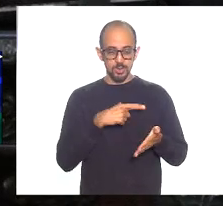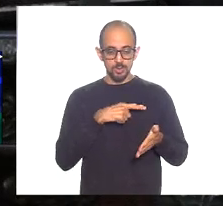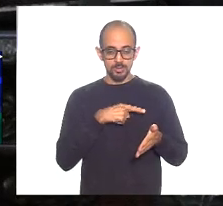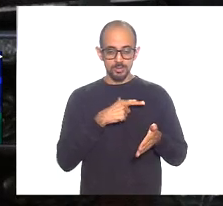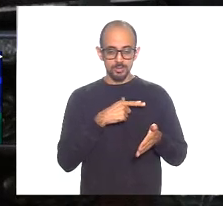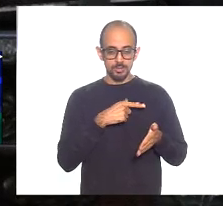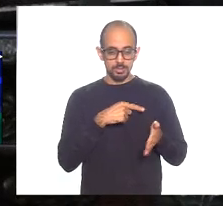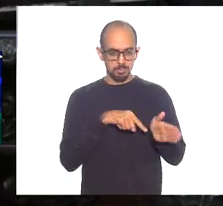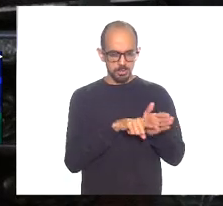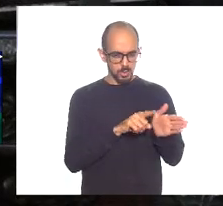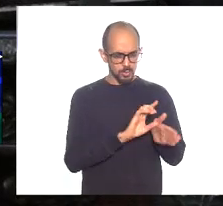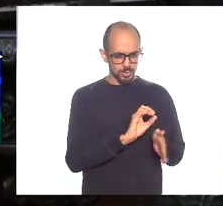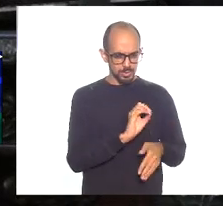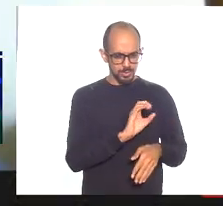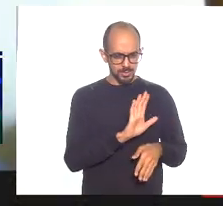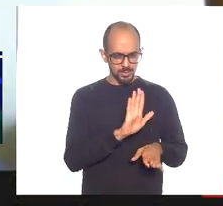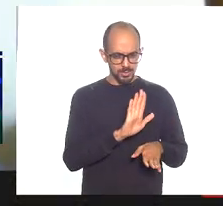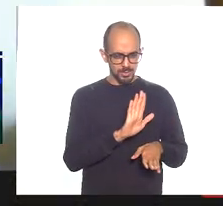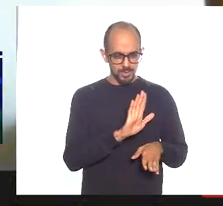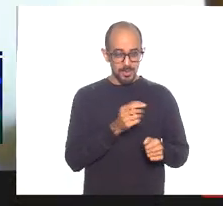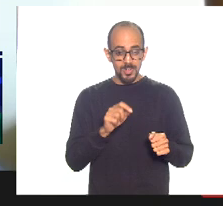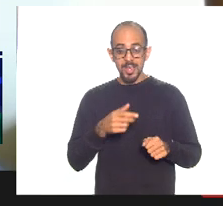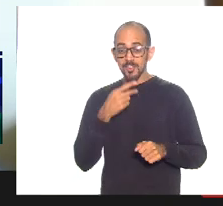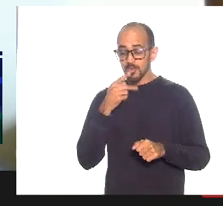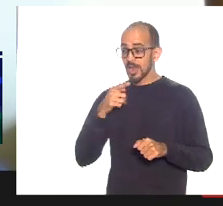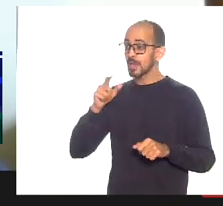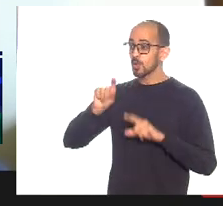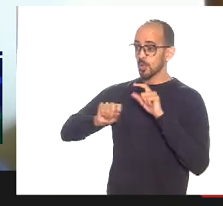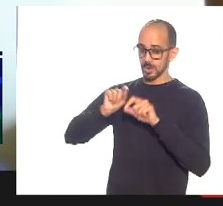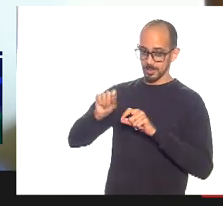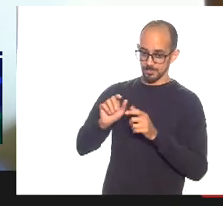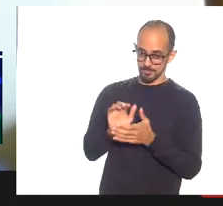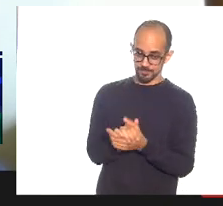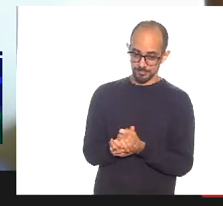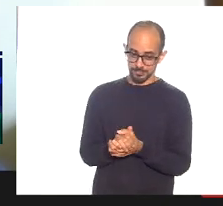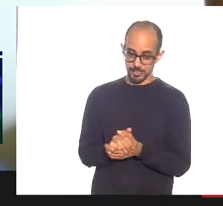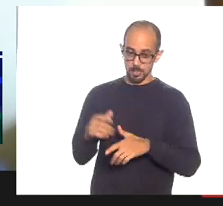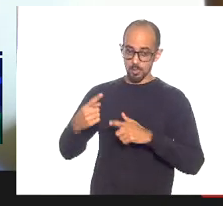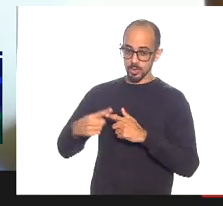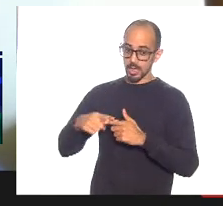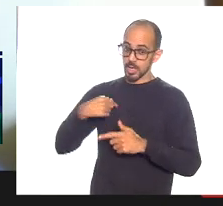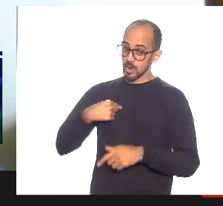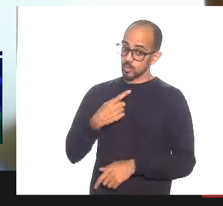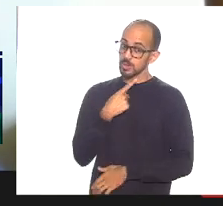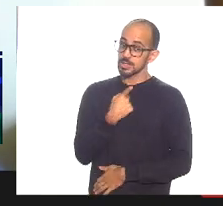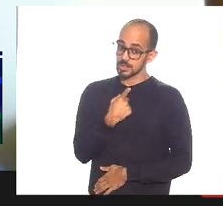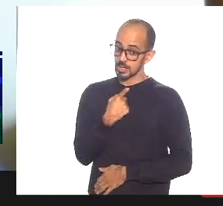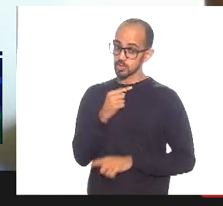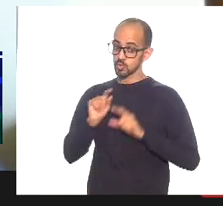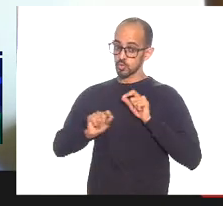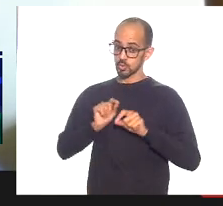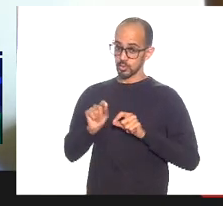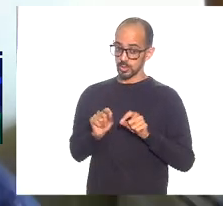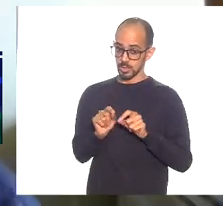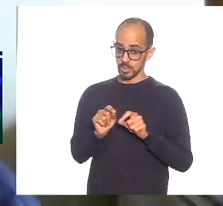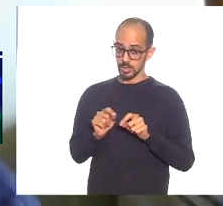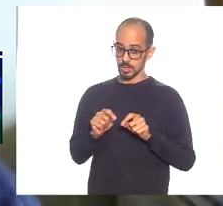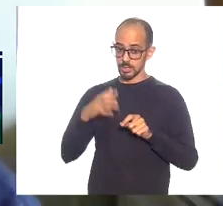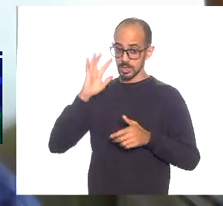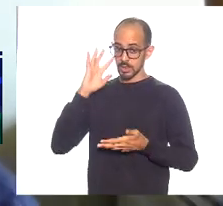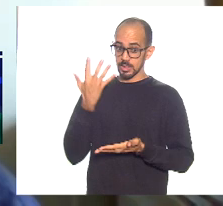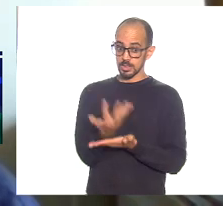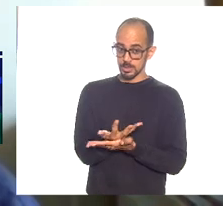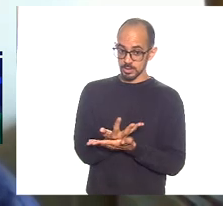né e eu falei o quê Oi aqui é um desejo que acha decisão